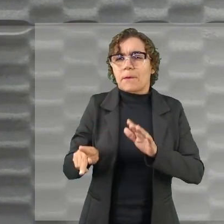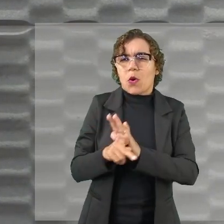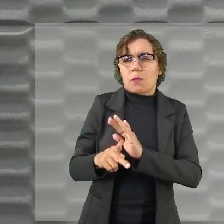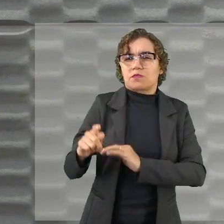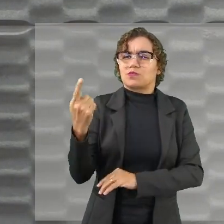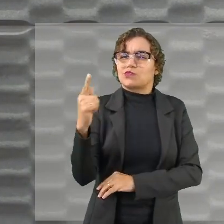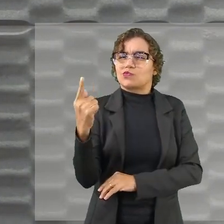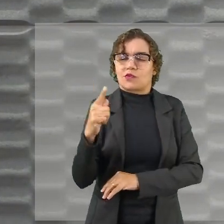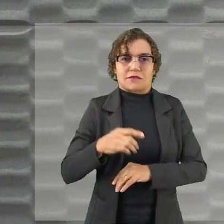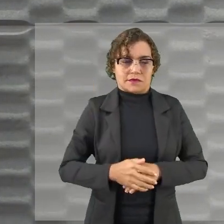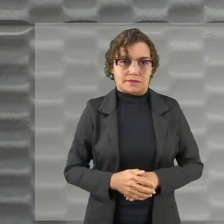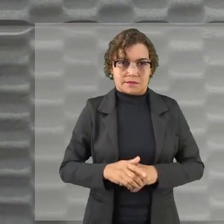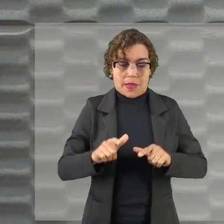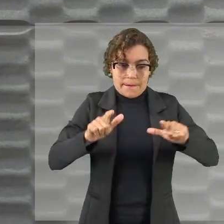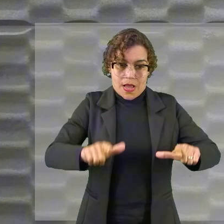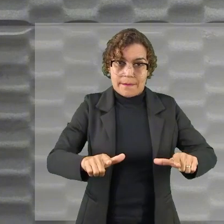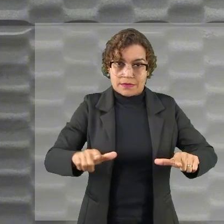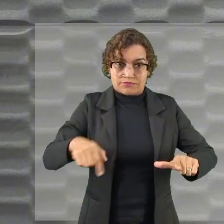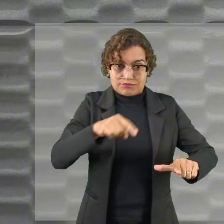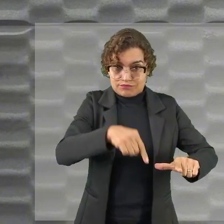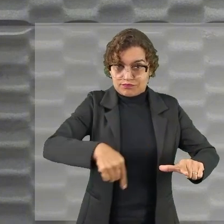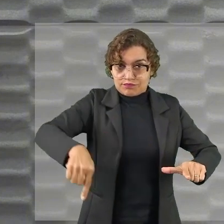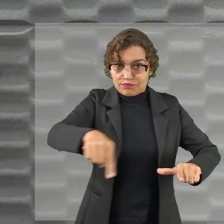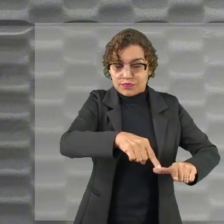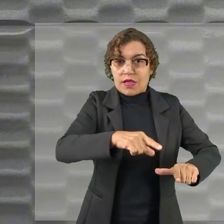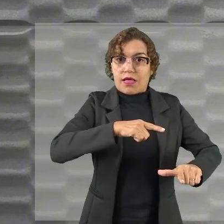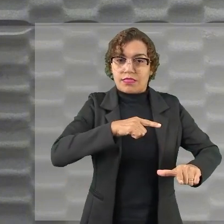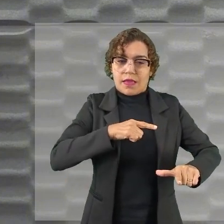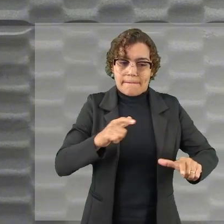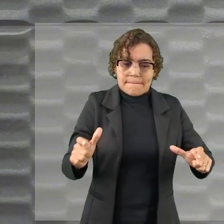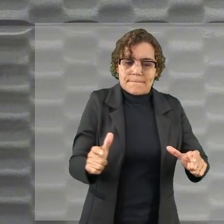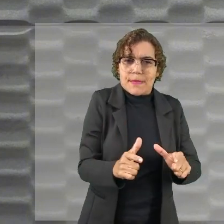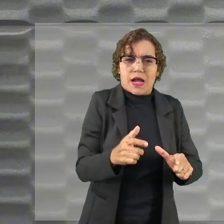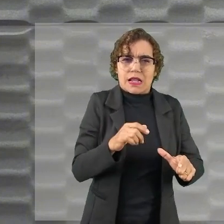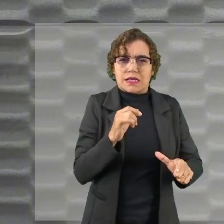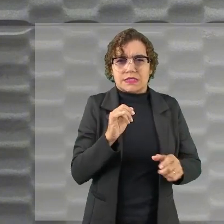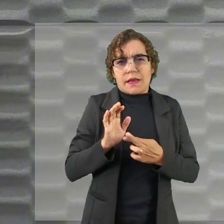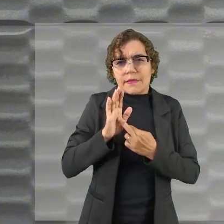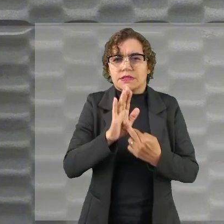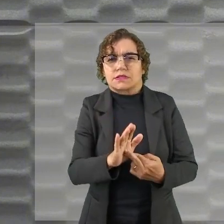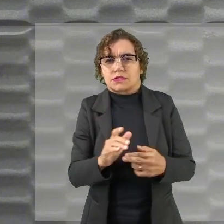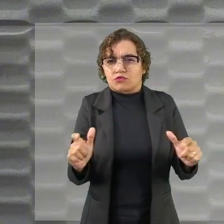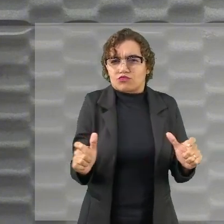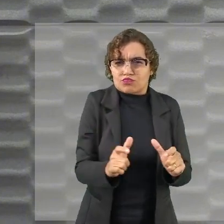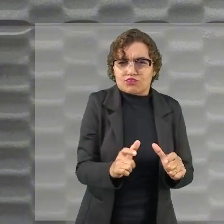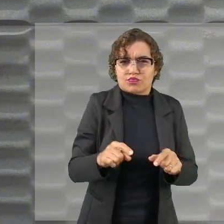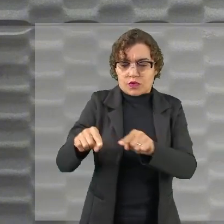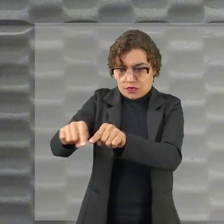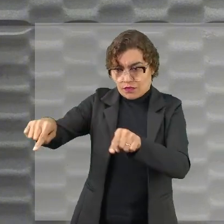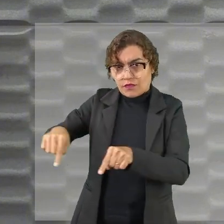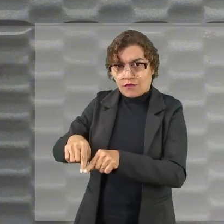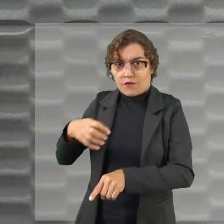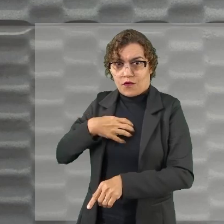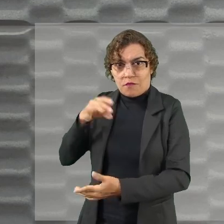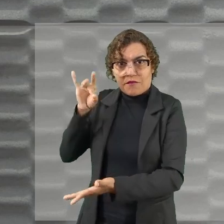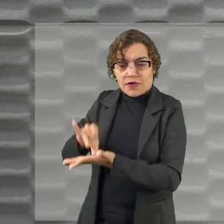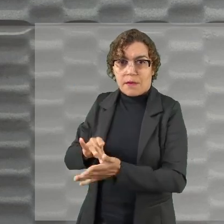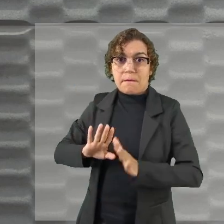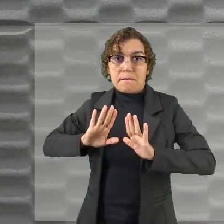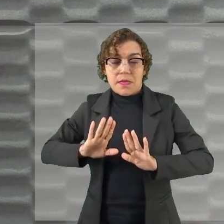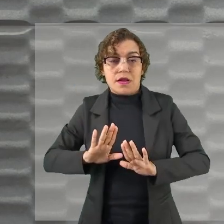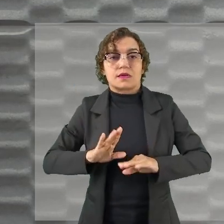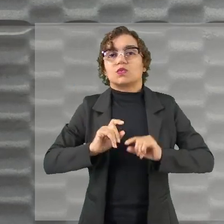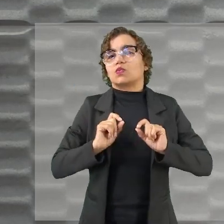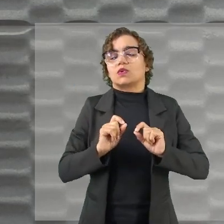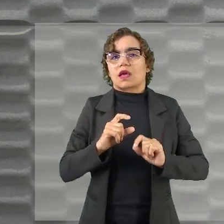geografia. Olha, seu mapa, na verdade, ele é uma miniatura, né? Uma redução do terreno original. Só que para